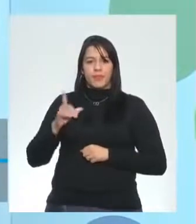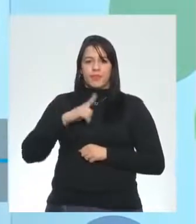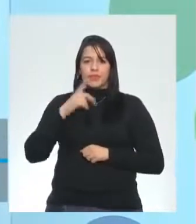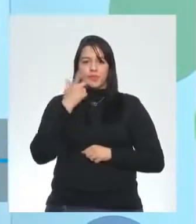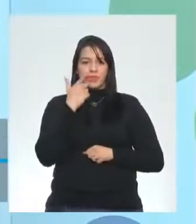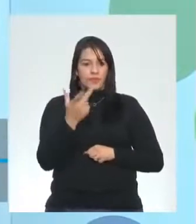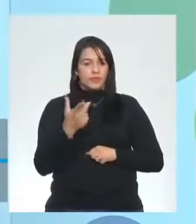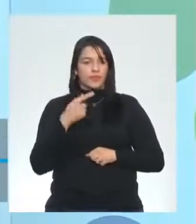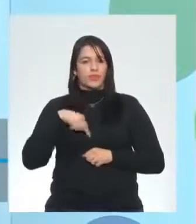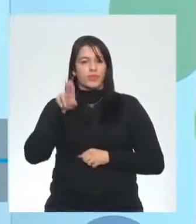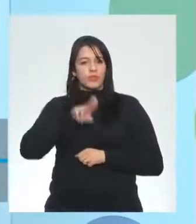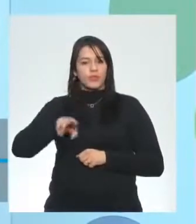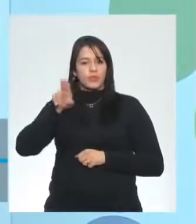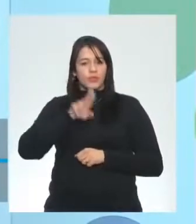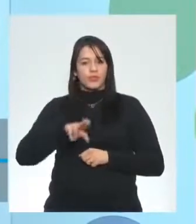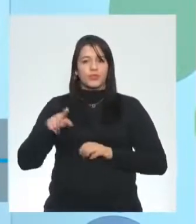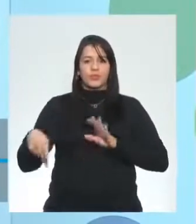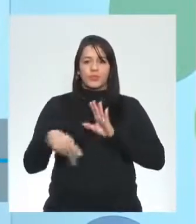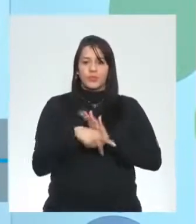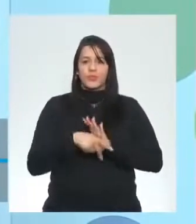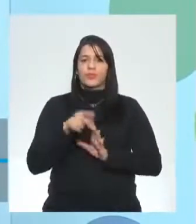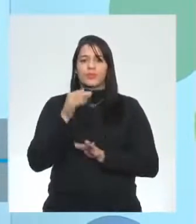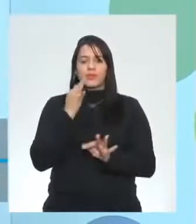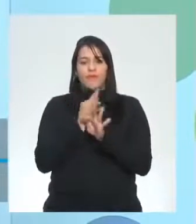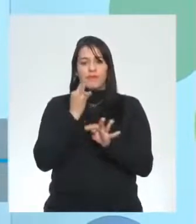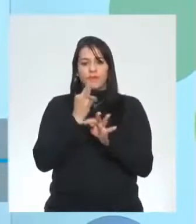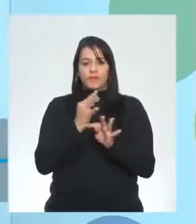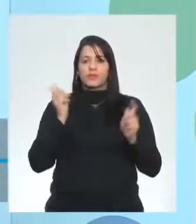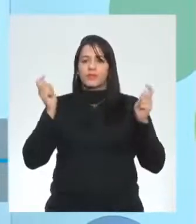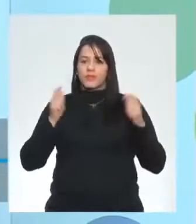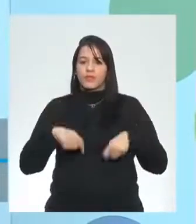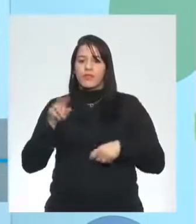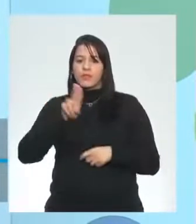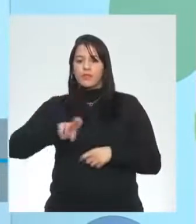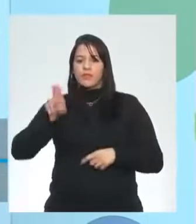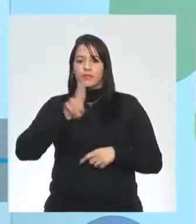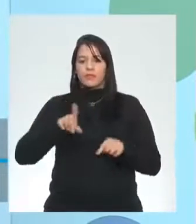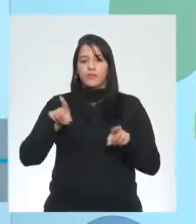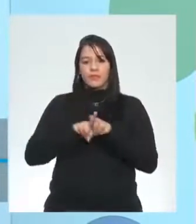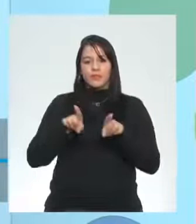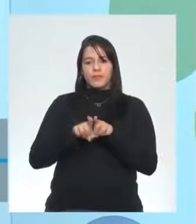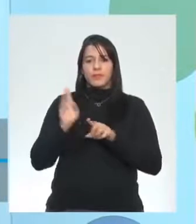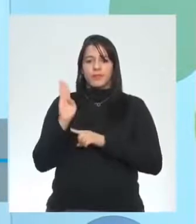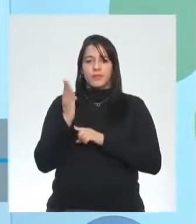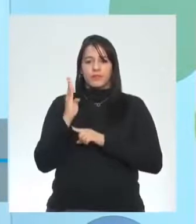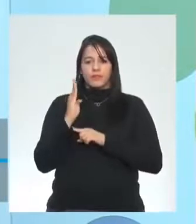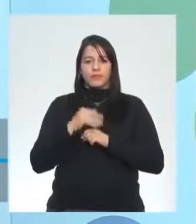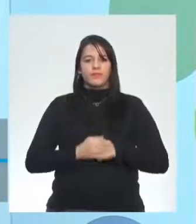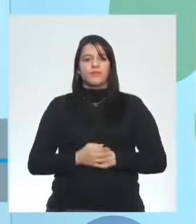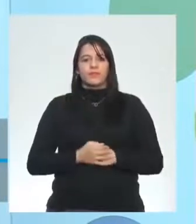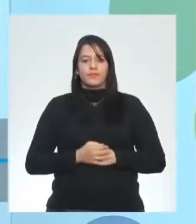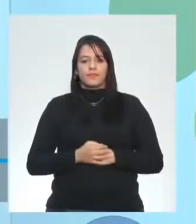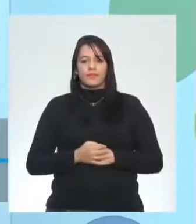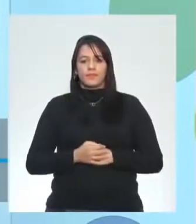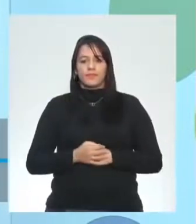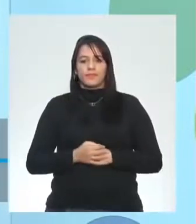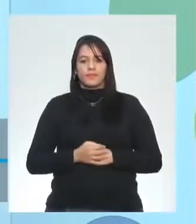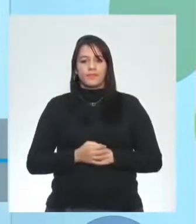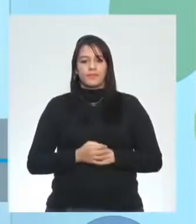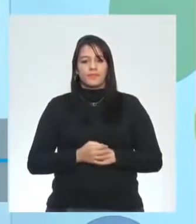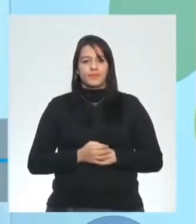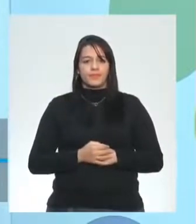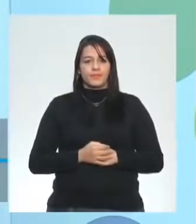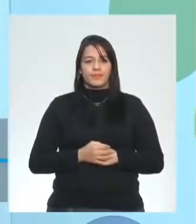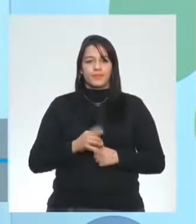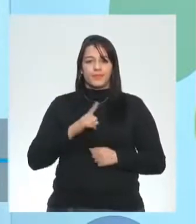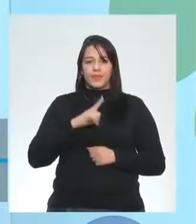esse experimento que a gente faz muito em física, que também pode usar também na biologia, né? O pessoal dos alunos do Temudo